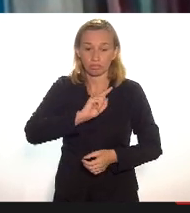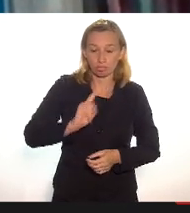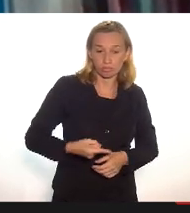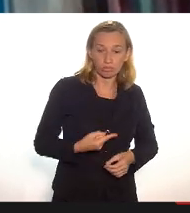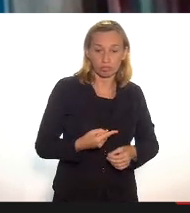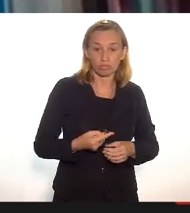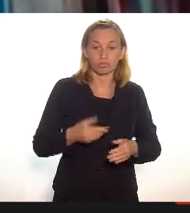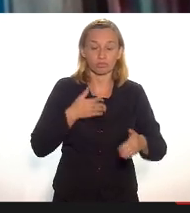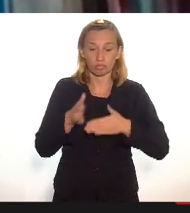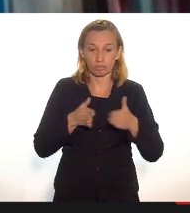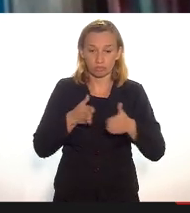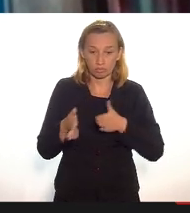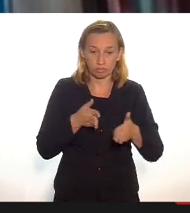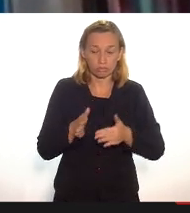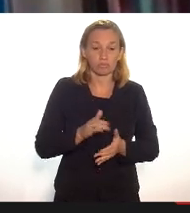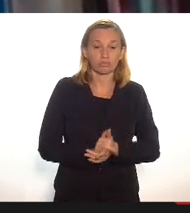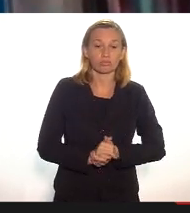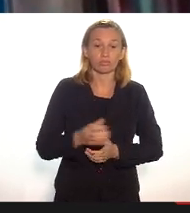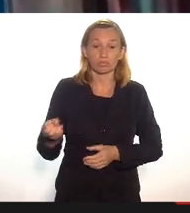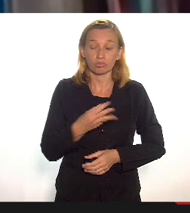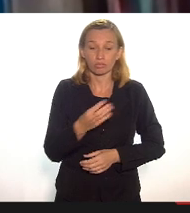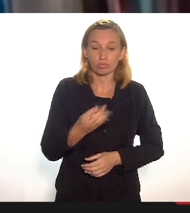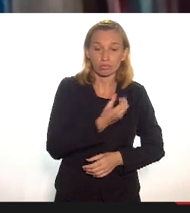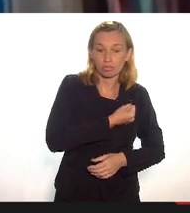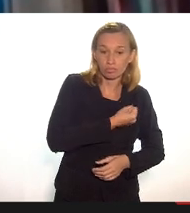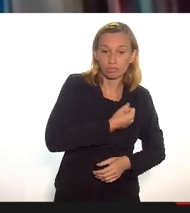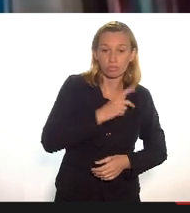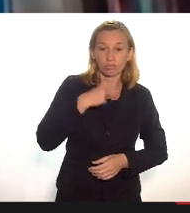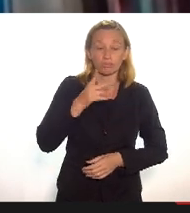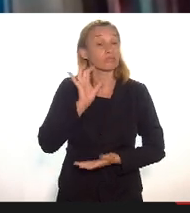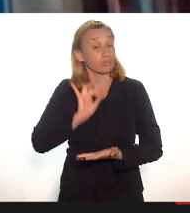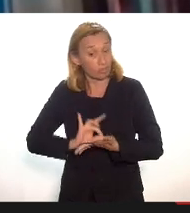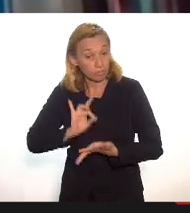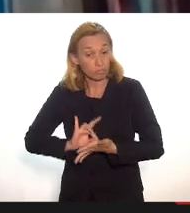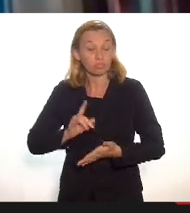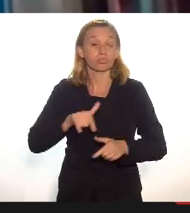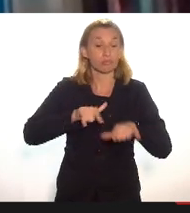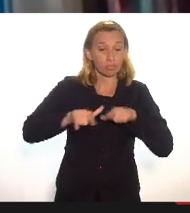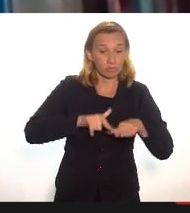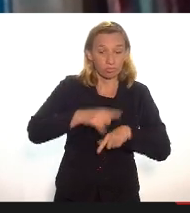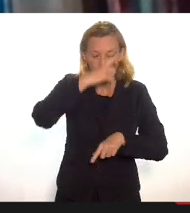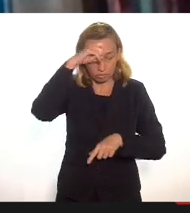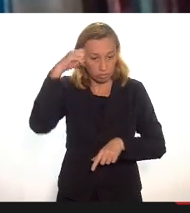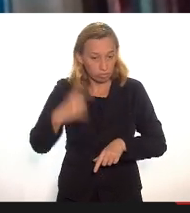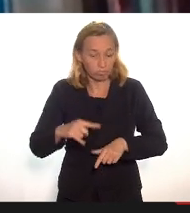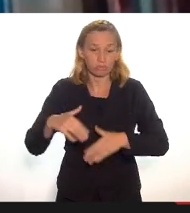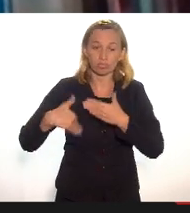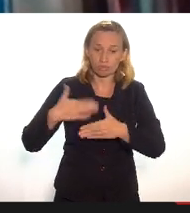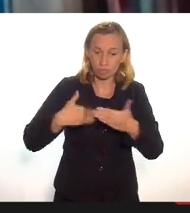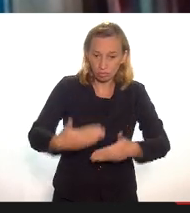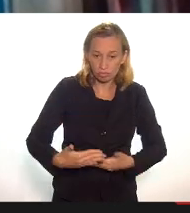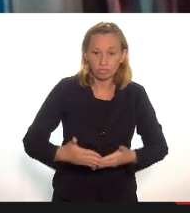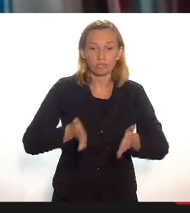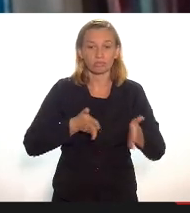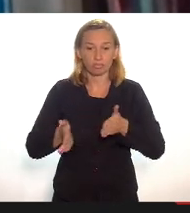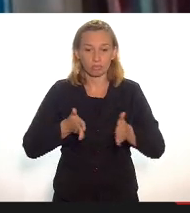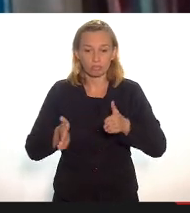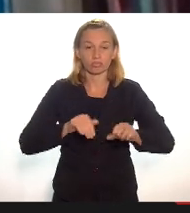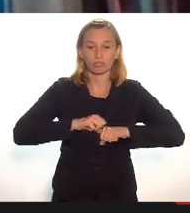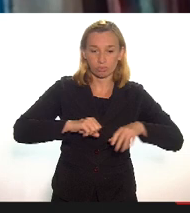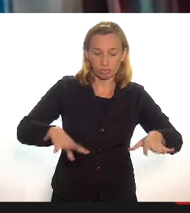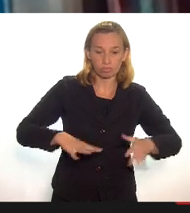do CREMERJ. Eu estou só dando alguns números, dizendo o seguinte: realmente a gente trabalhou muito ao longo desse período de pandemia,